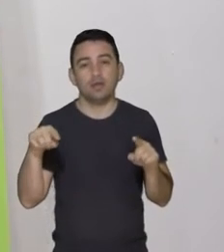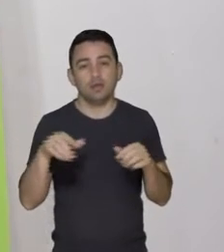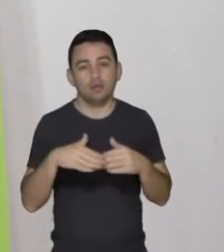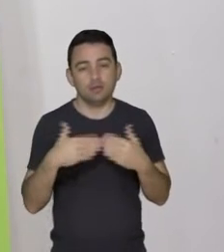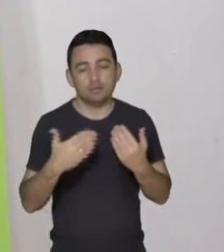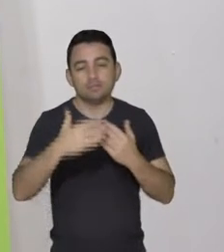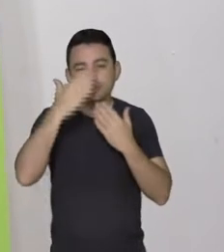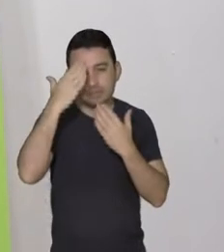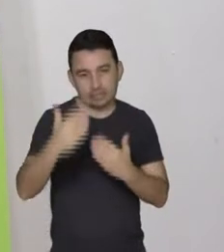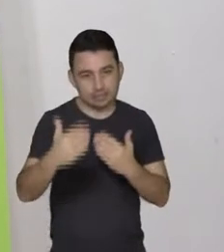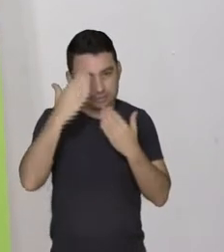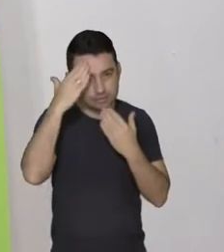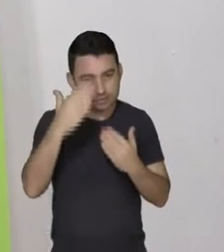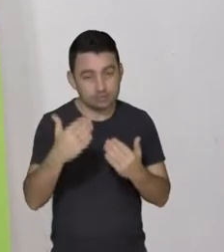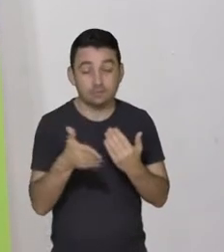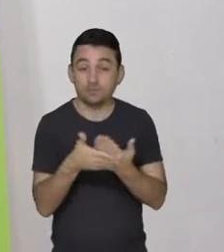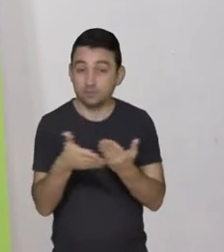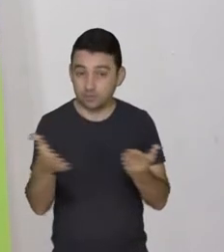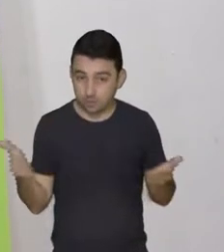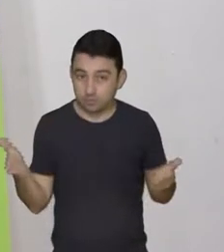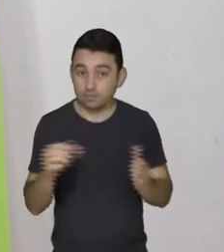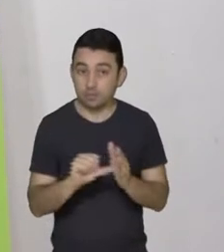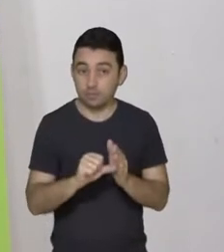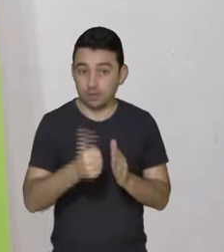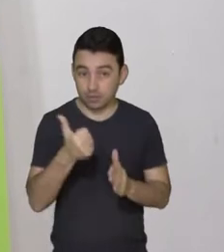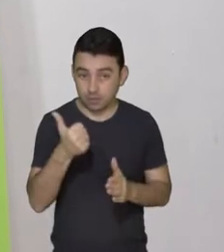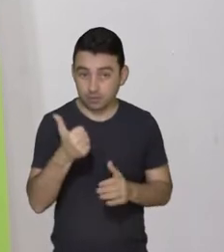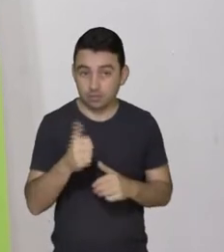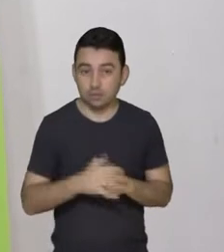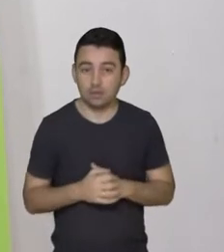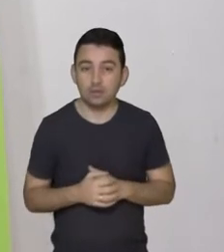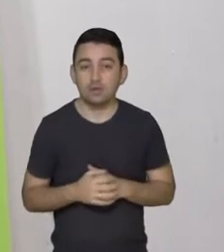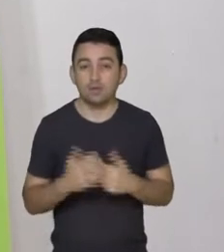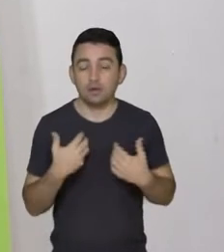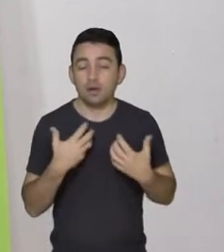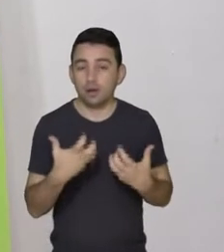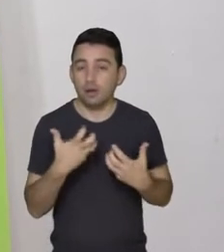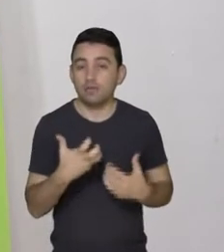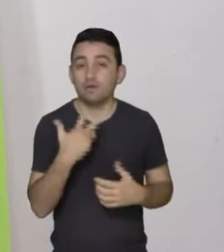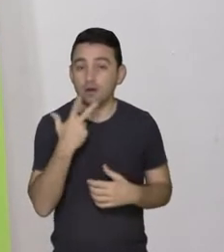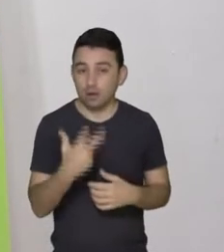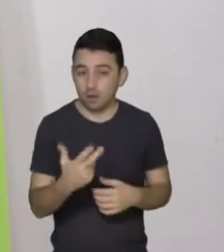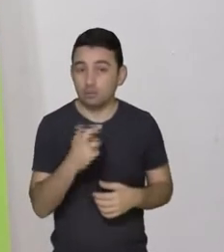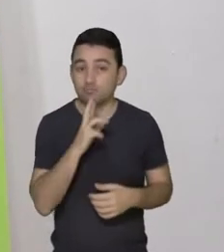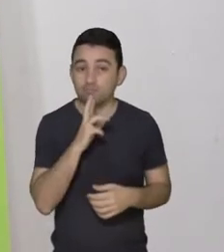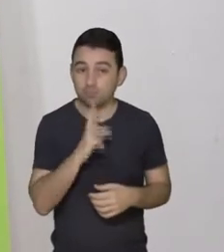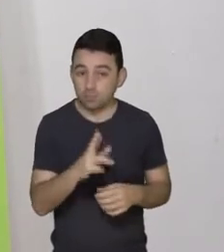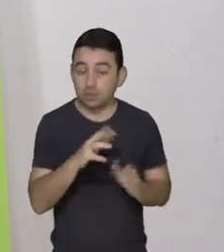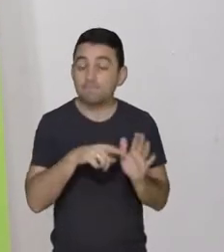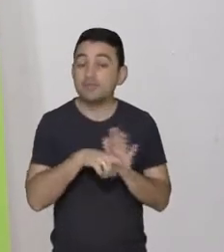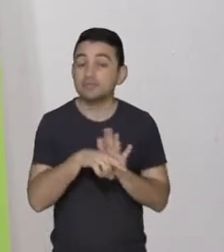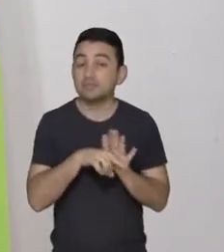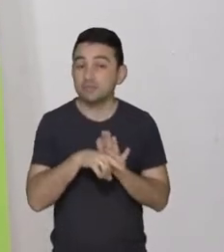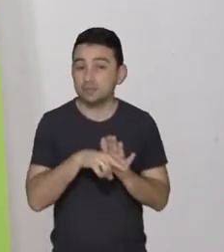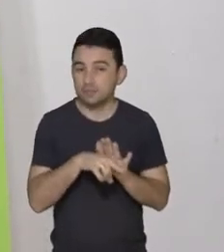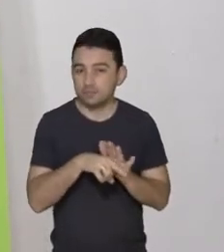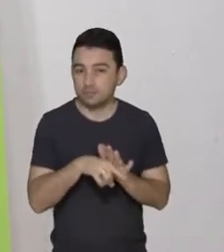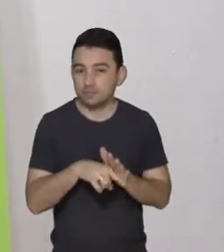dos agradecimentos né que eu quero deixar para os minutos finais eu quero falar sobre o resultado das pesquisas